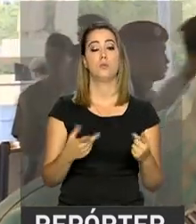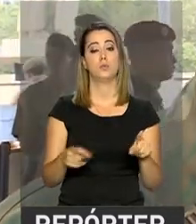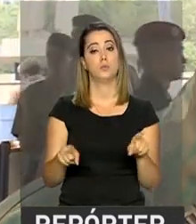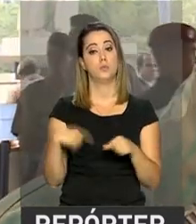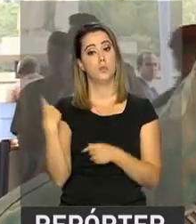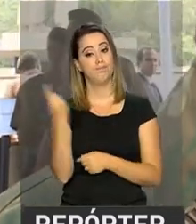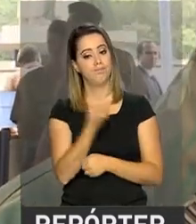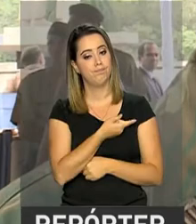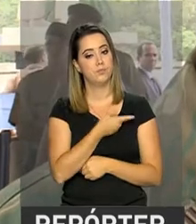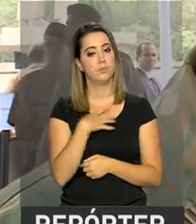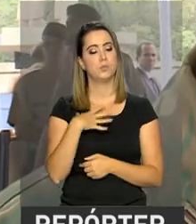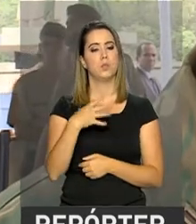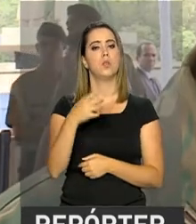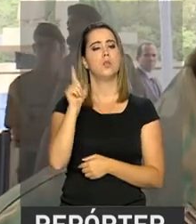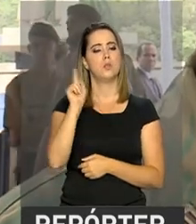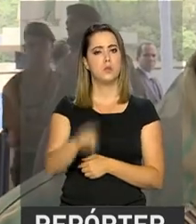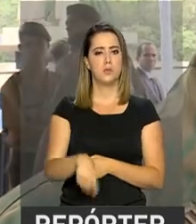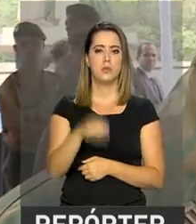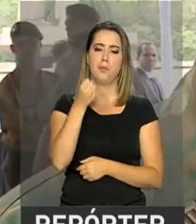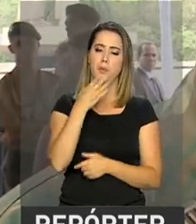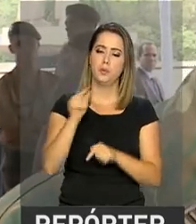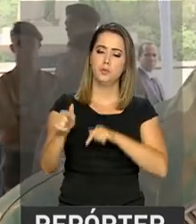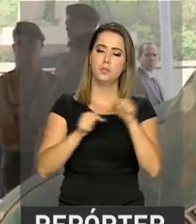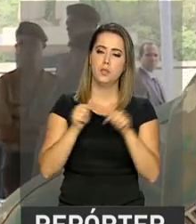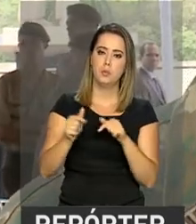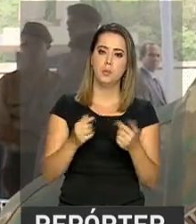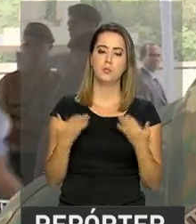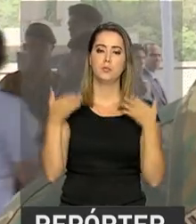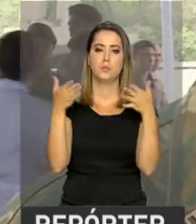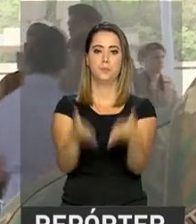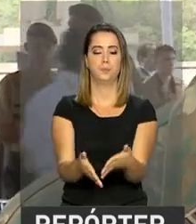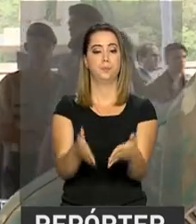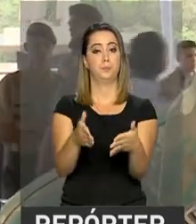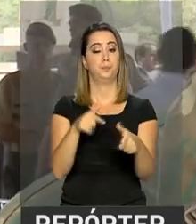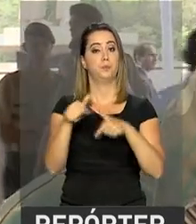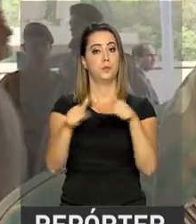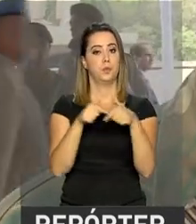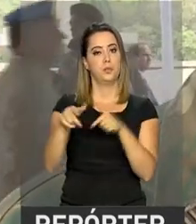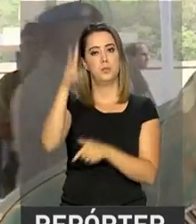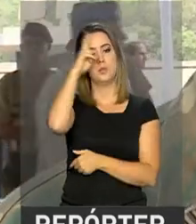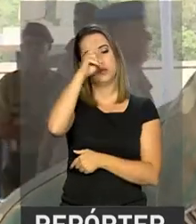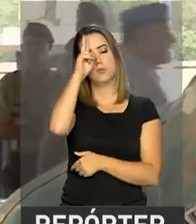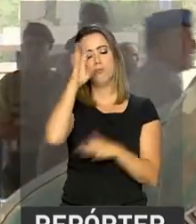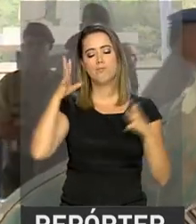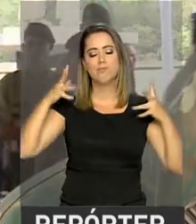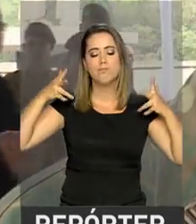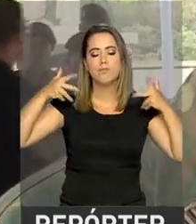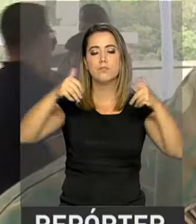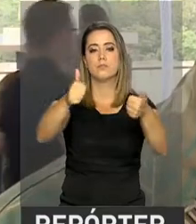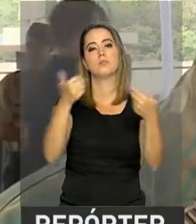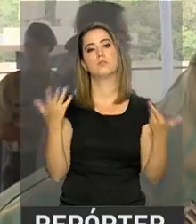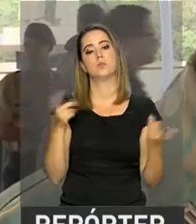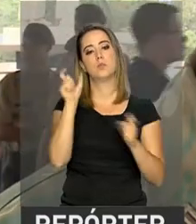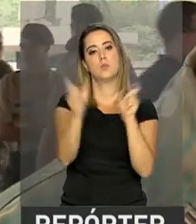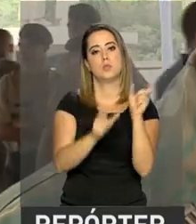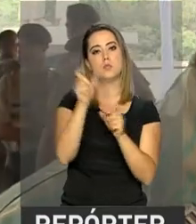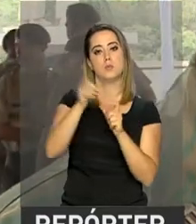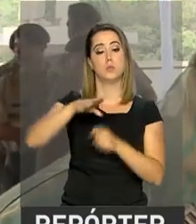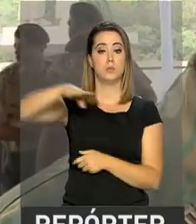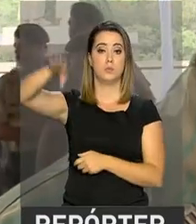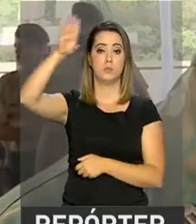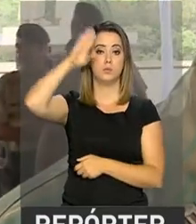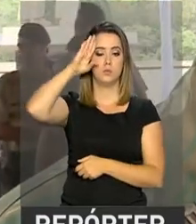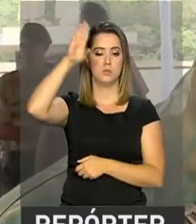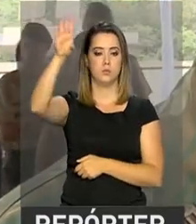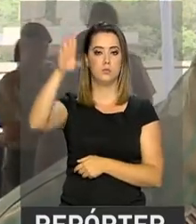para nós foi muito compensador poder fazer parte desse trabalho, dessa história de sucesso do contingente militar brasileiro,